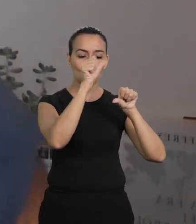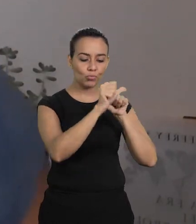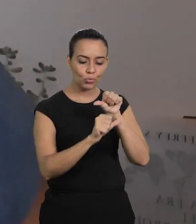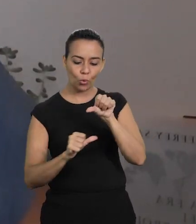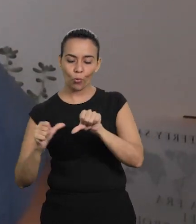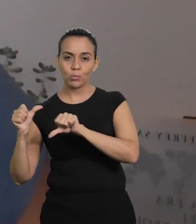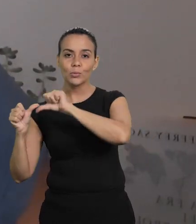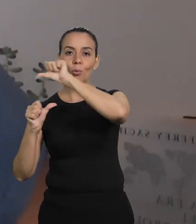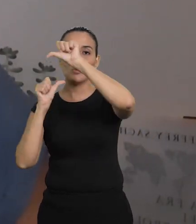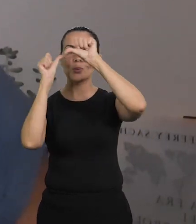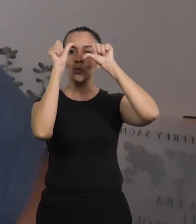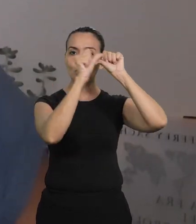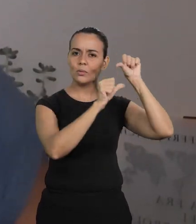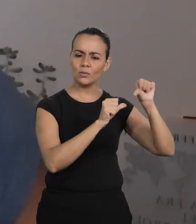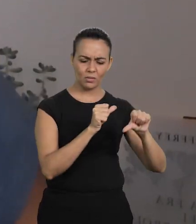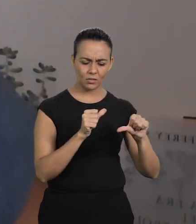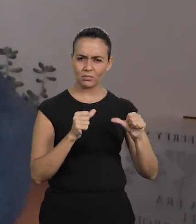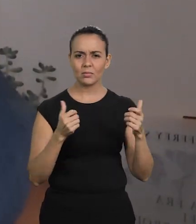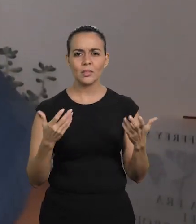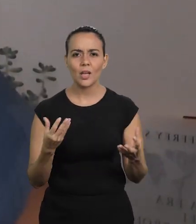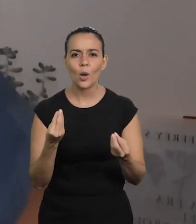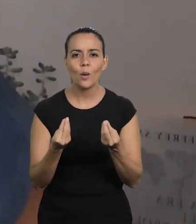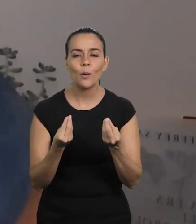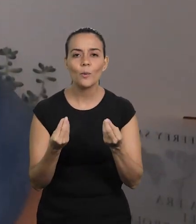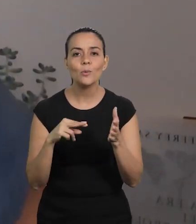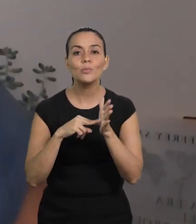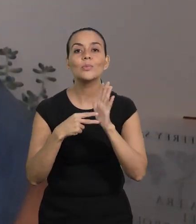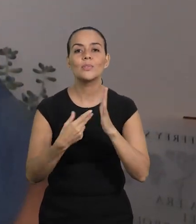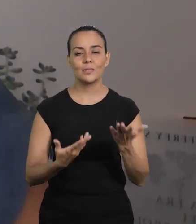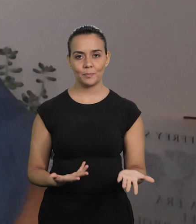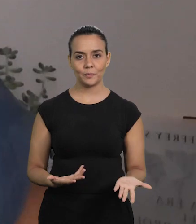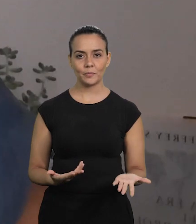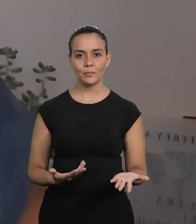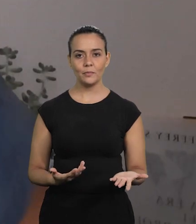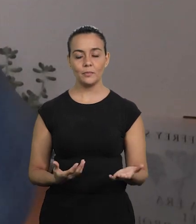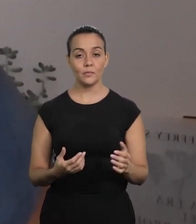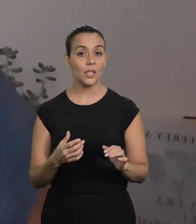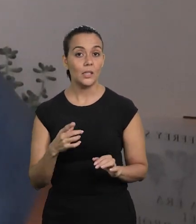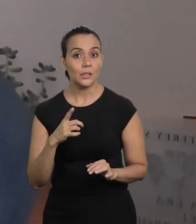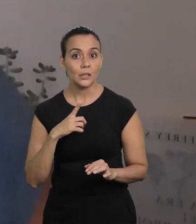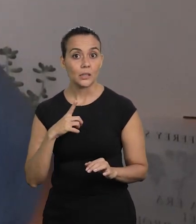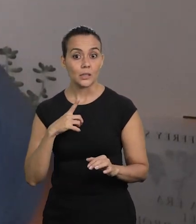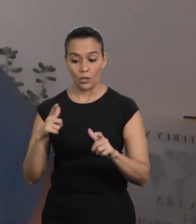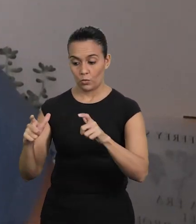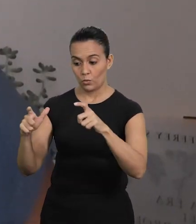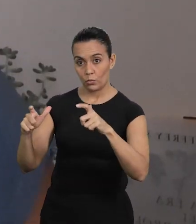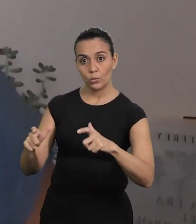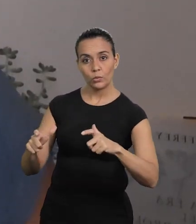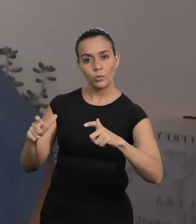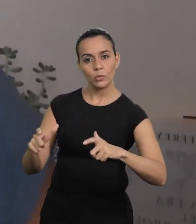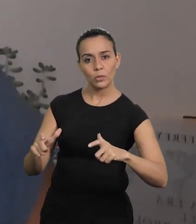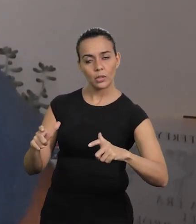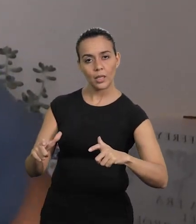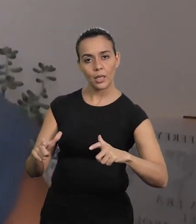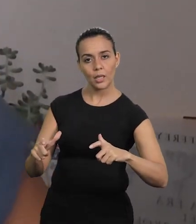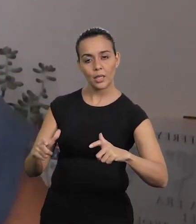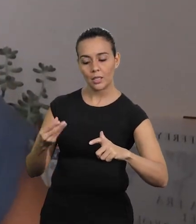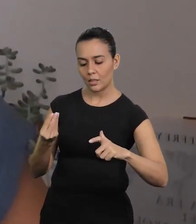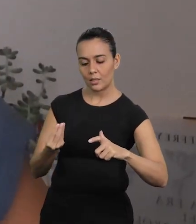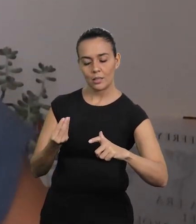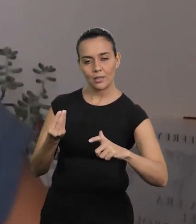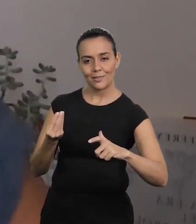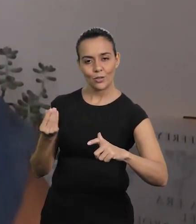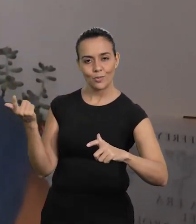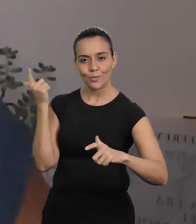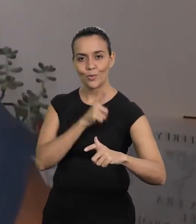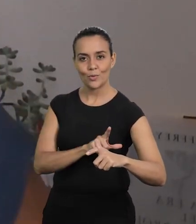economia que considera o conhecimento local como uma manifestação importante, que